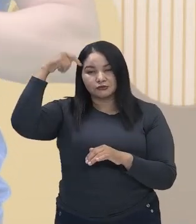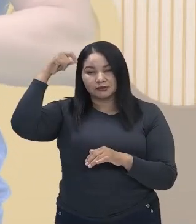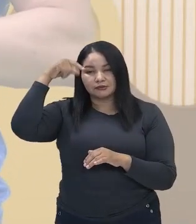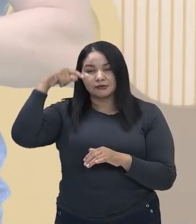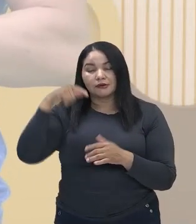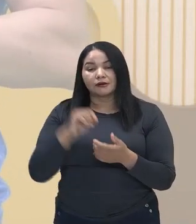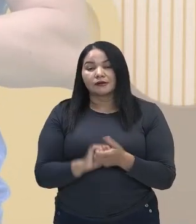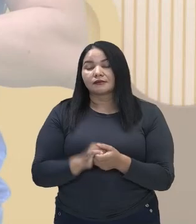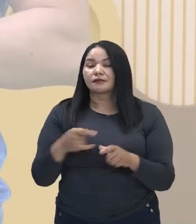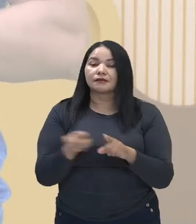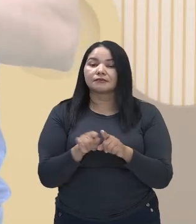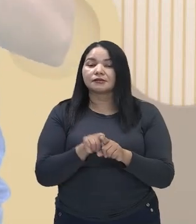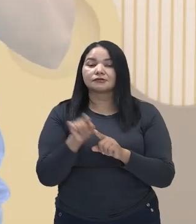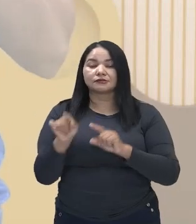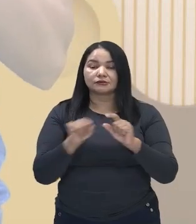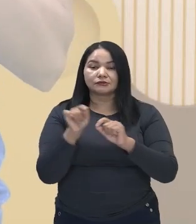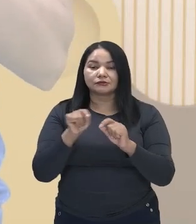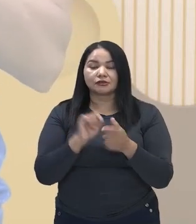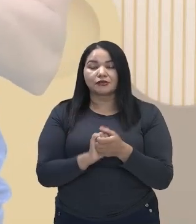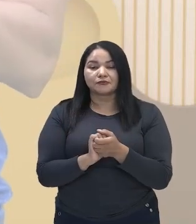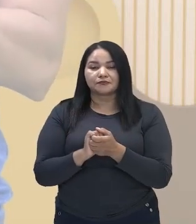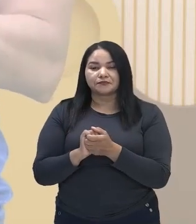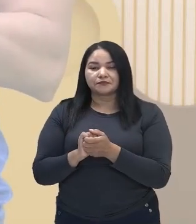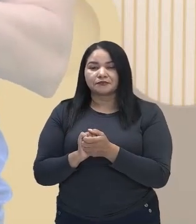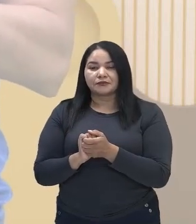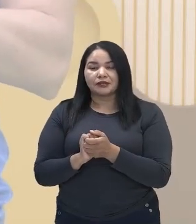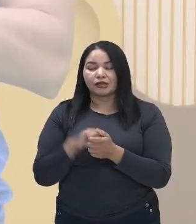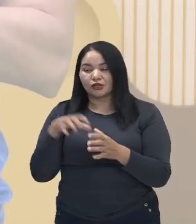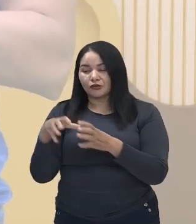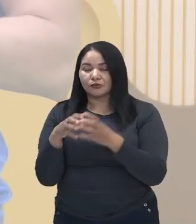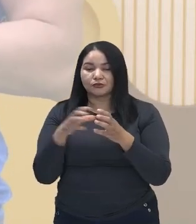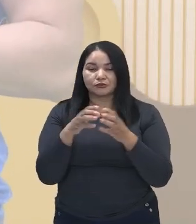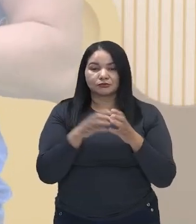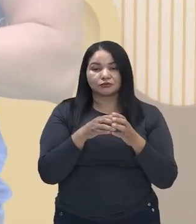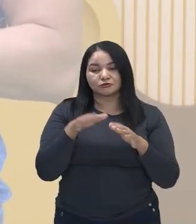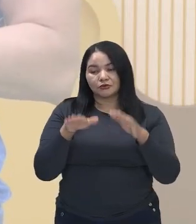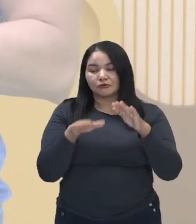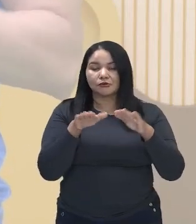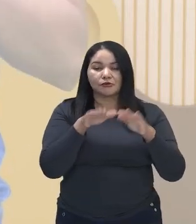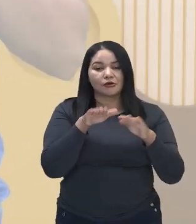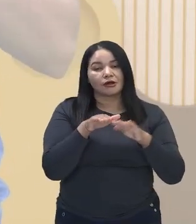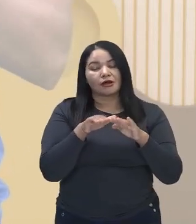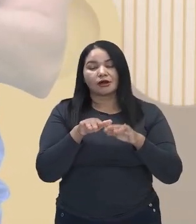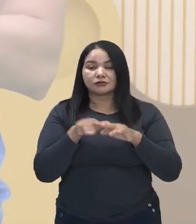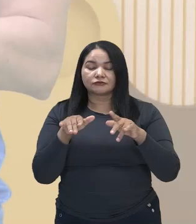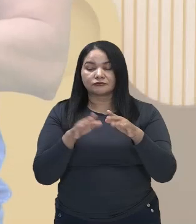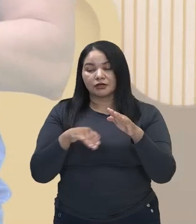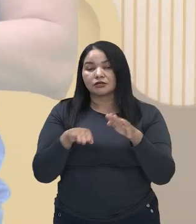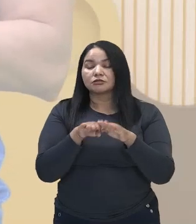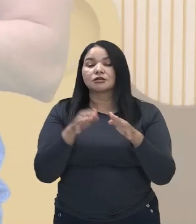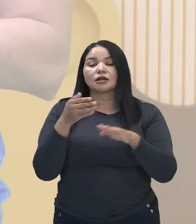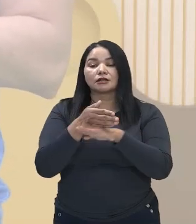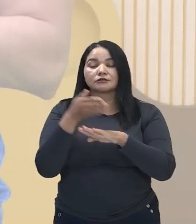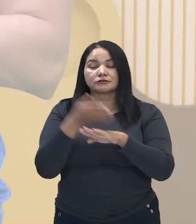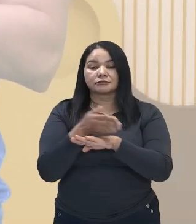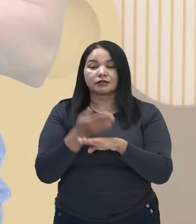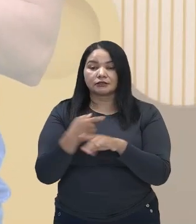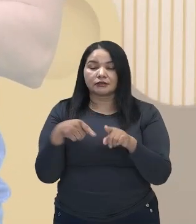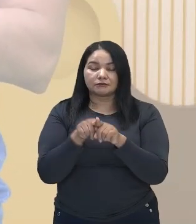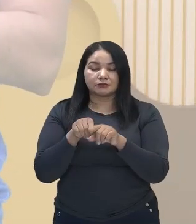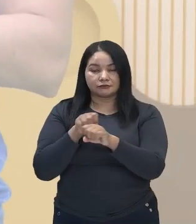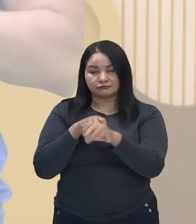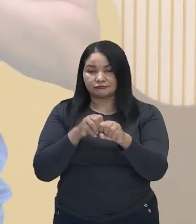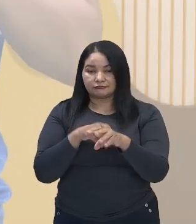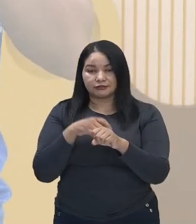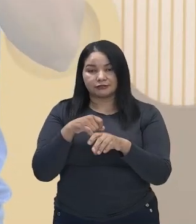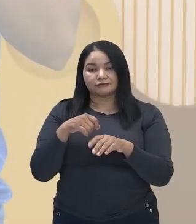jovens de diversas classes sociais para a educação superior. Também avalia ali e